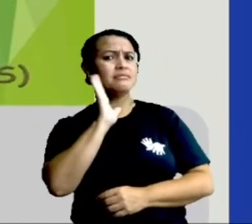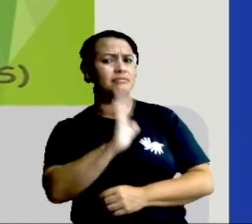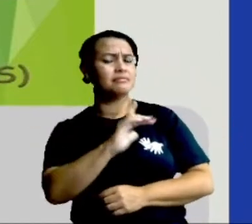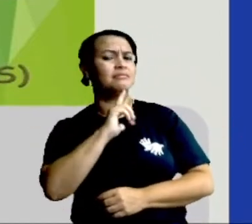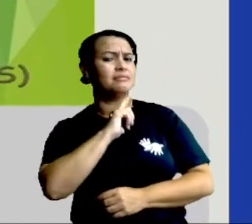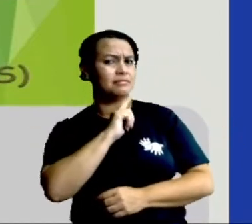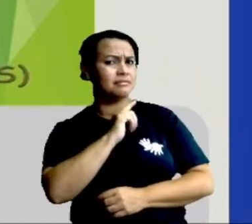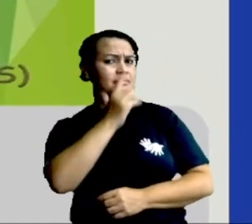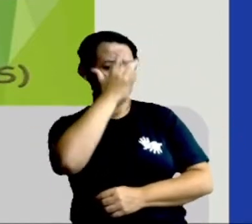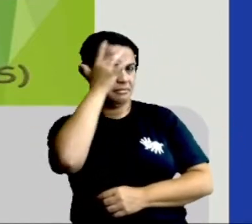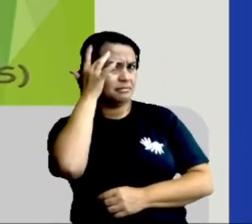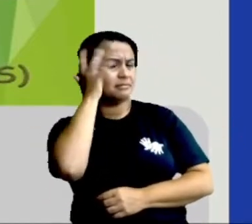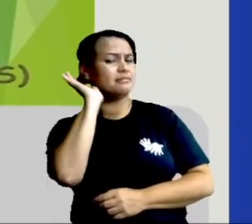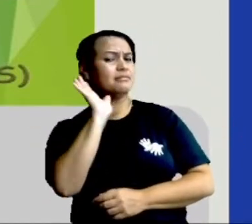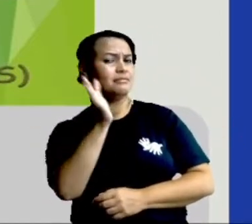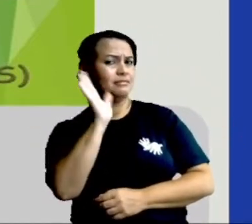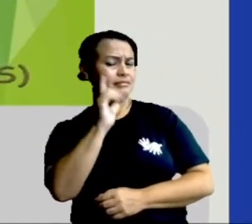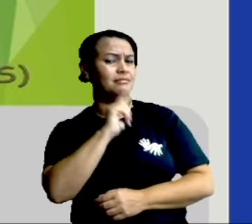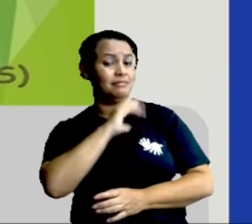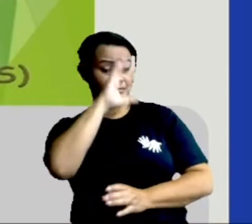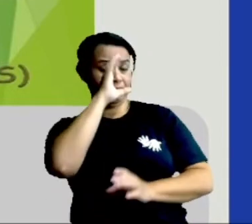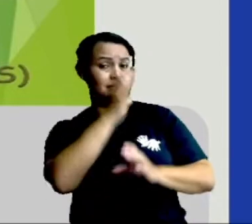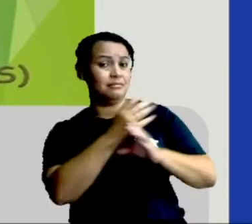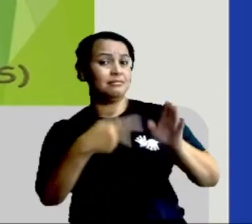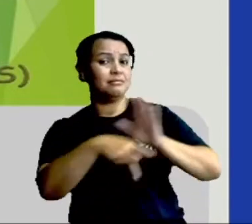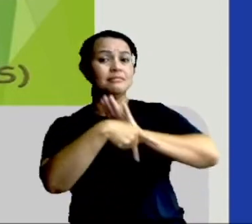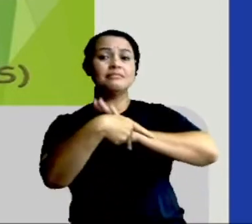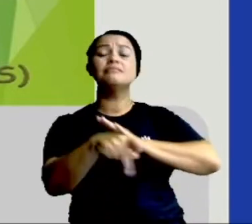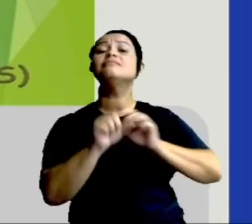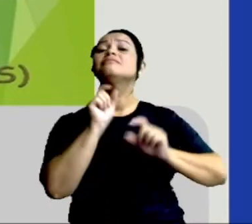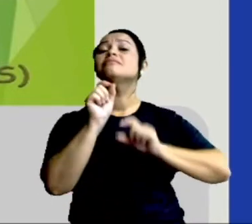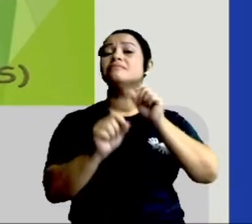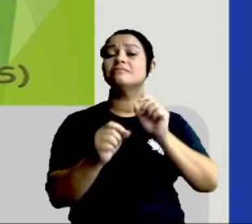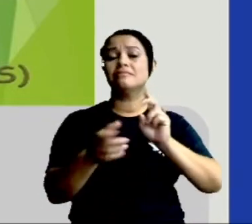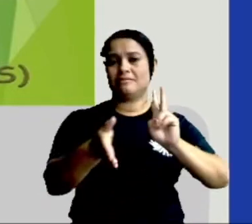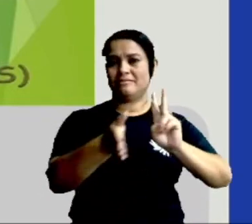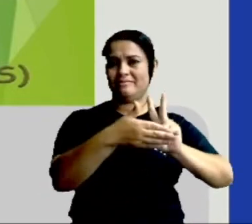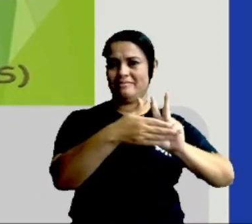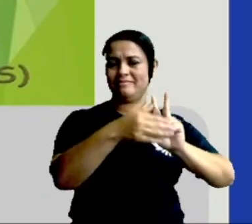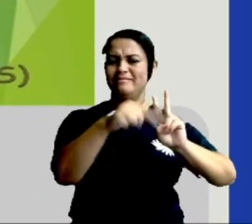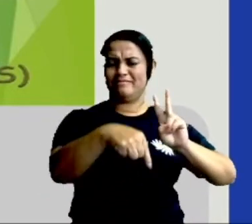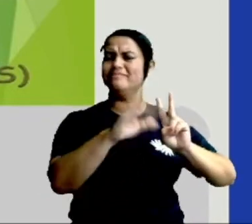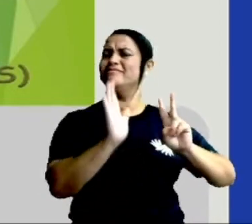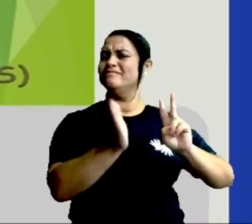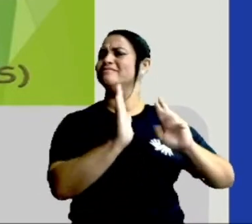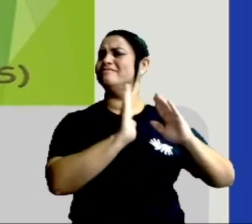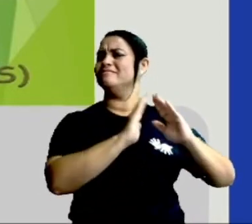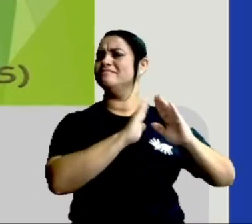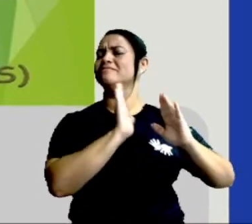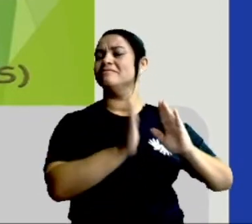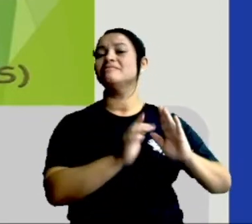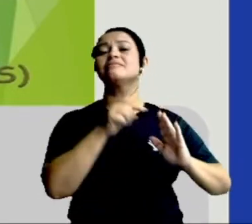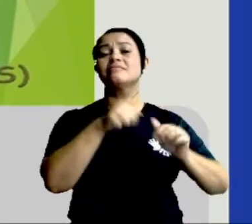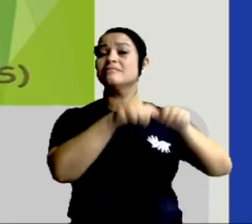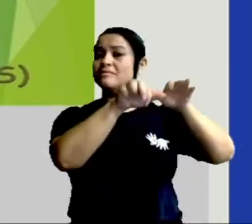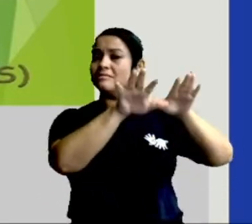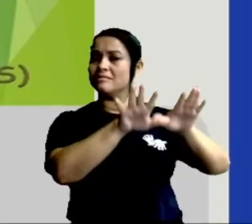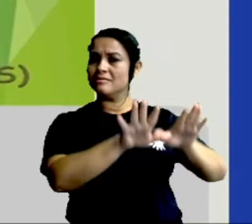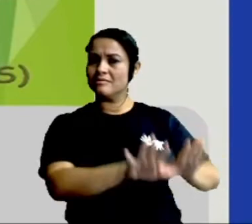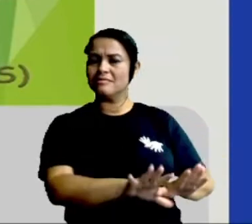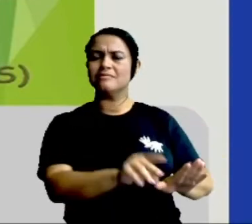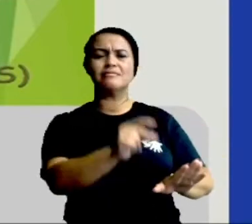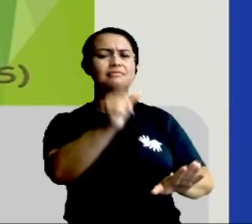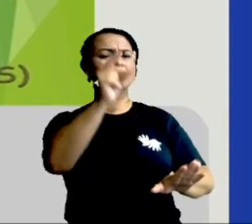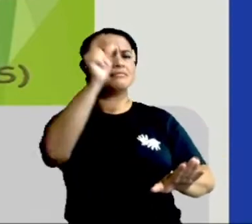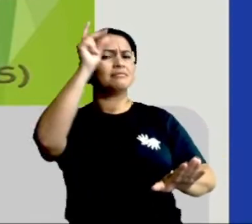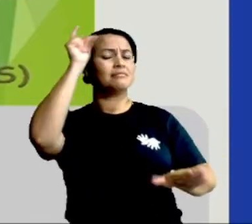essa terra já tinha dono, que eram os indígenas, né, os nativos que aqui moravam. Eles já estavam aqui